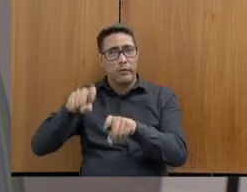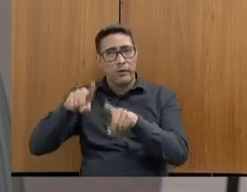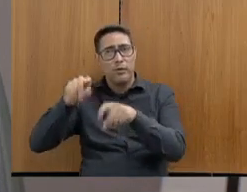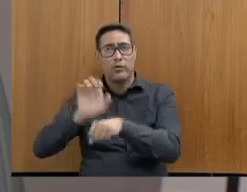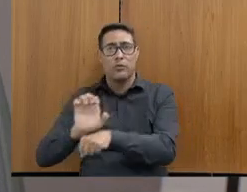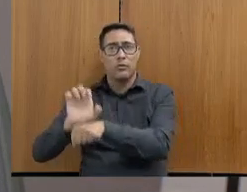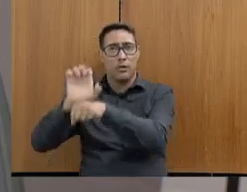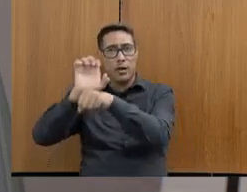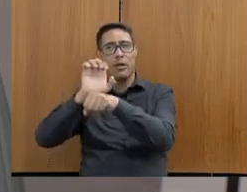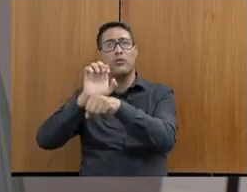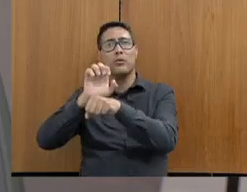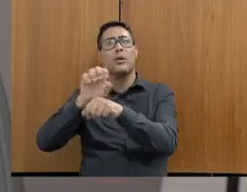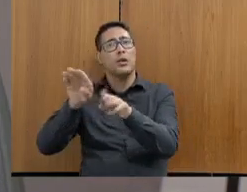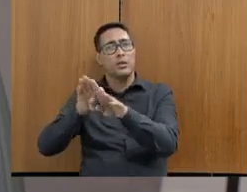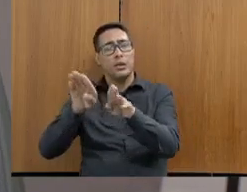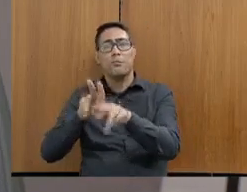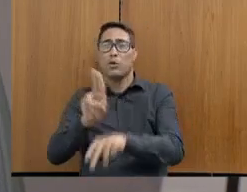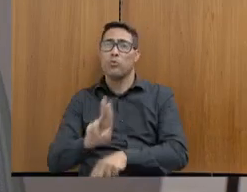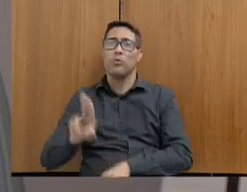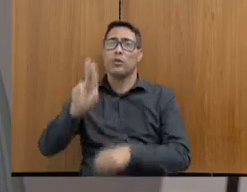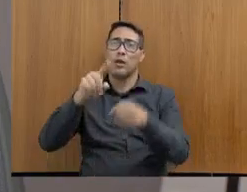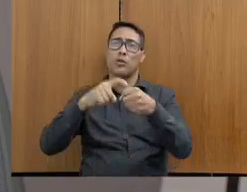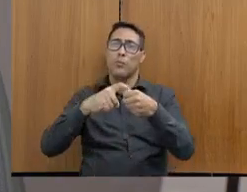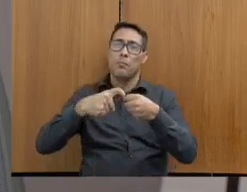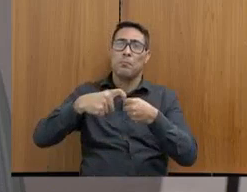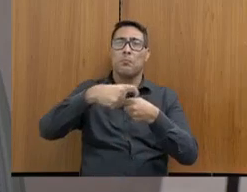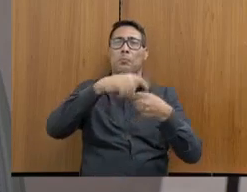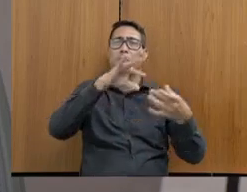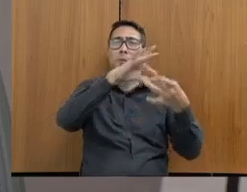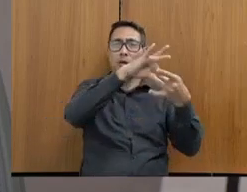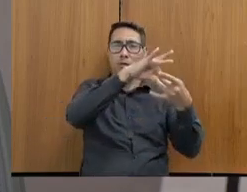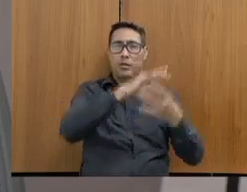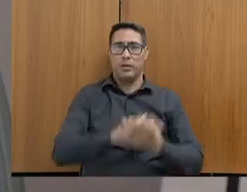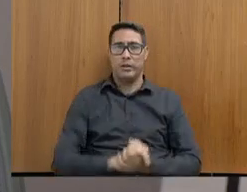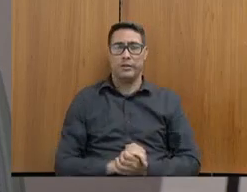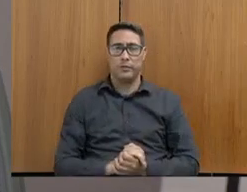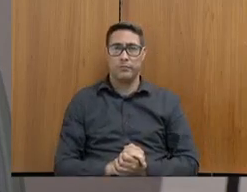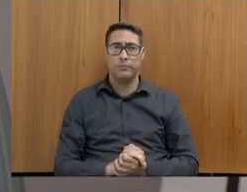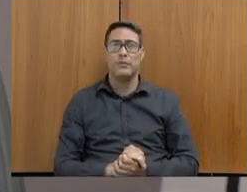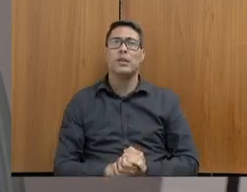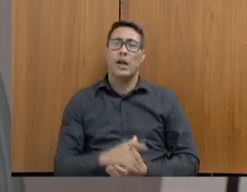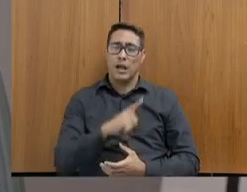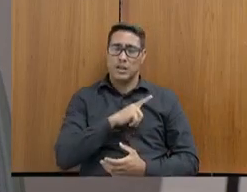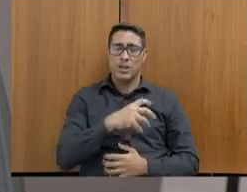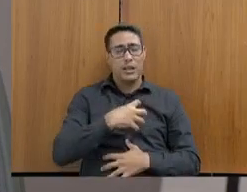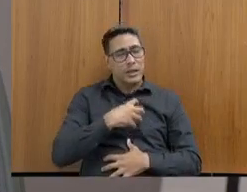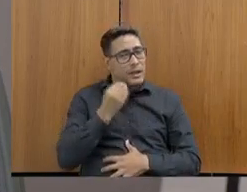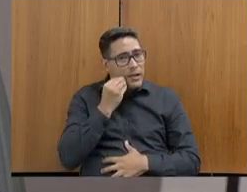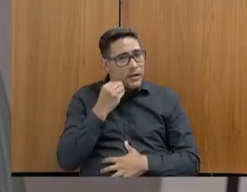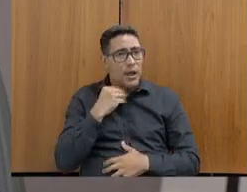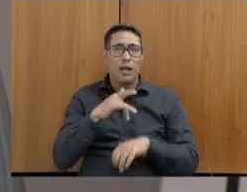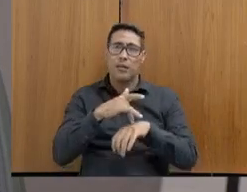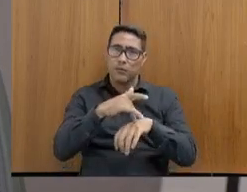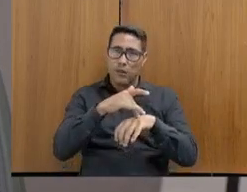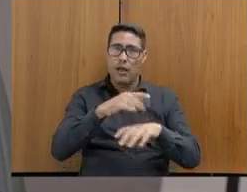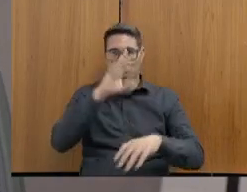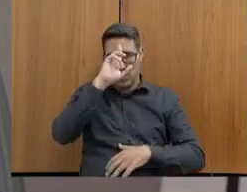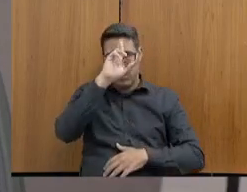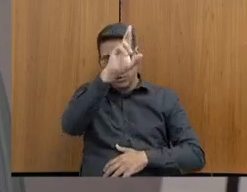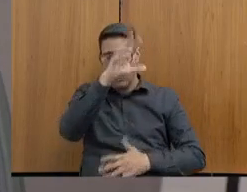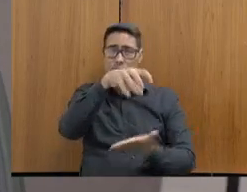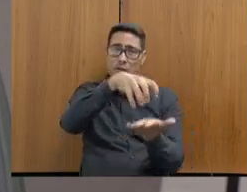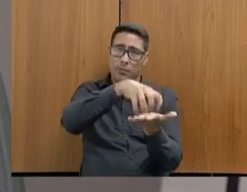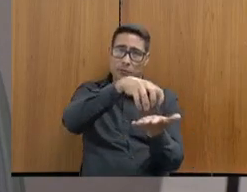por meio de parcerias né como eu já disse aqui é no início da minha fala né a gente tem sensibilizados chefe departamento nesse sentido